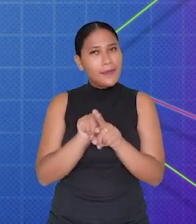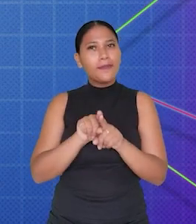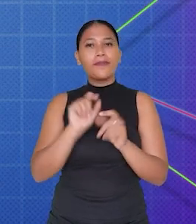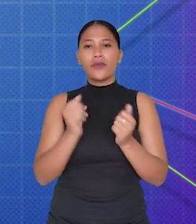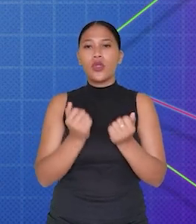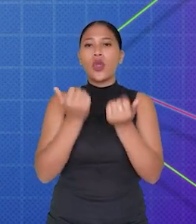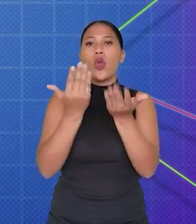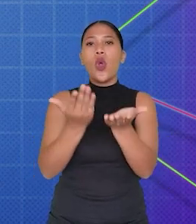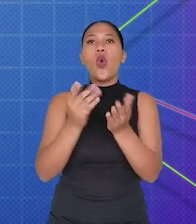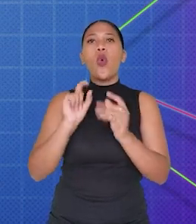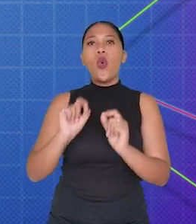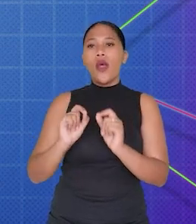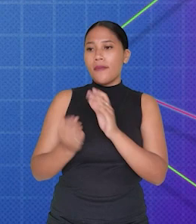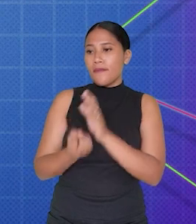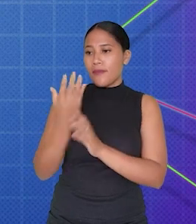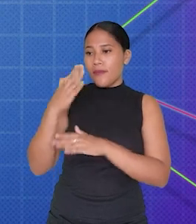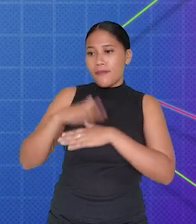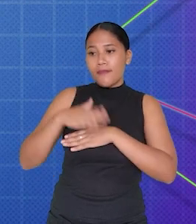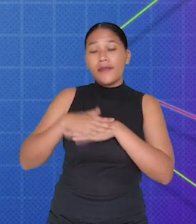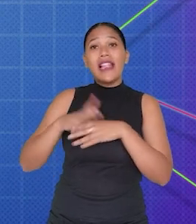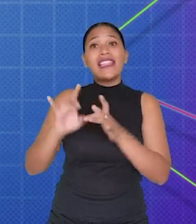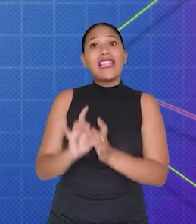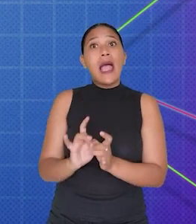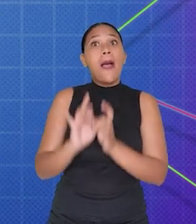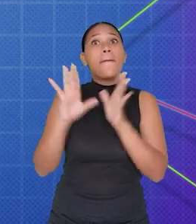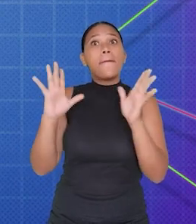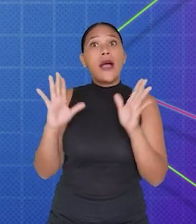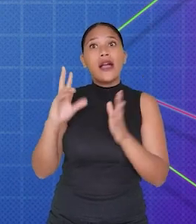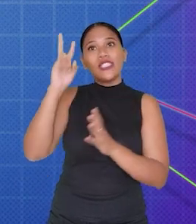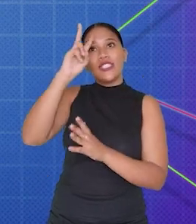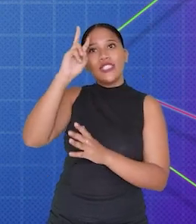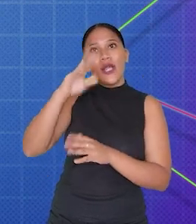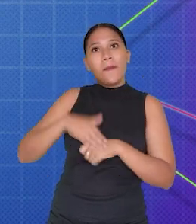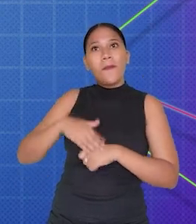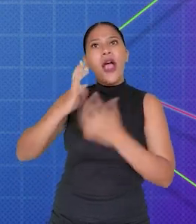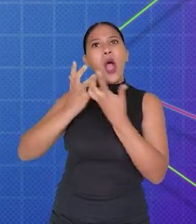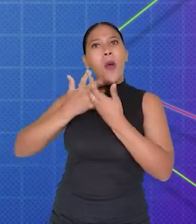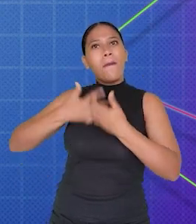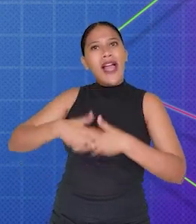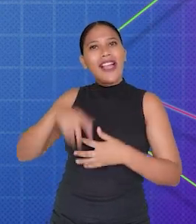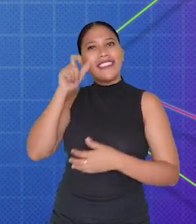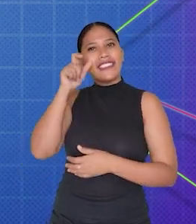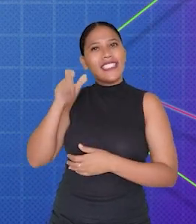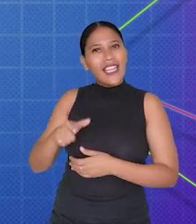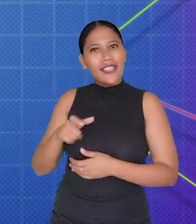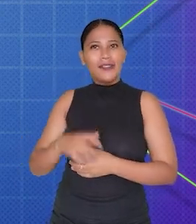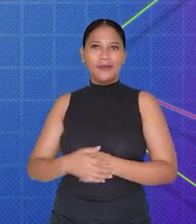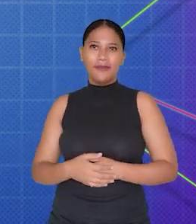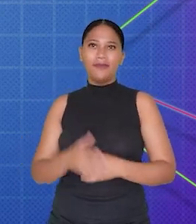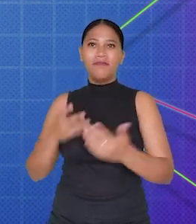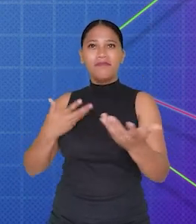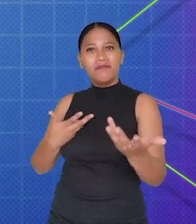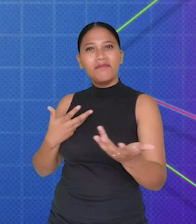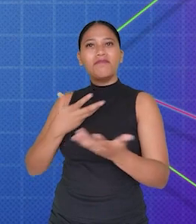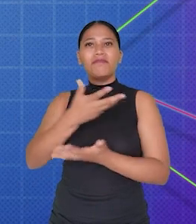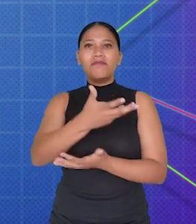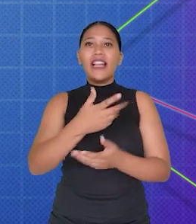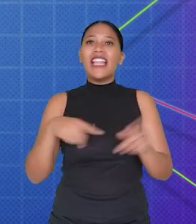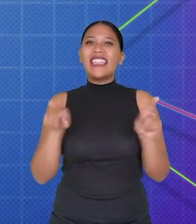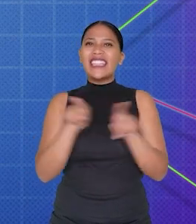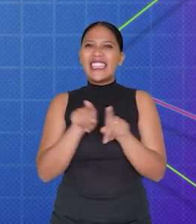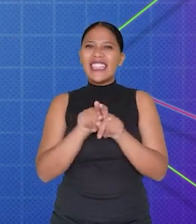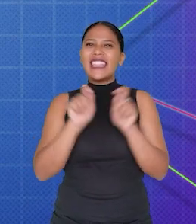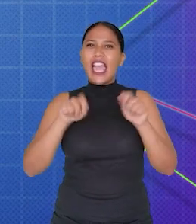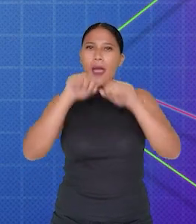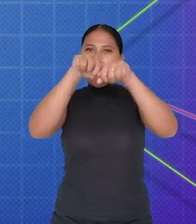também oferecem aos desenvolvedores mais liberdade para criar histórias mais complexas e interessantes. Eles podem incluir